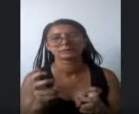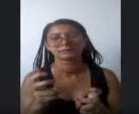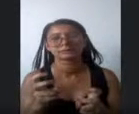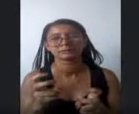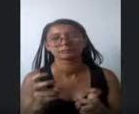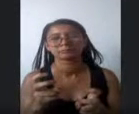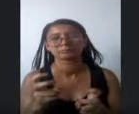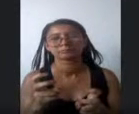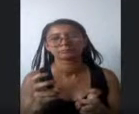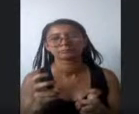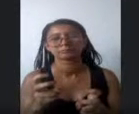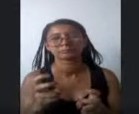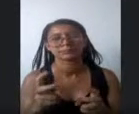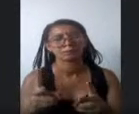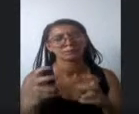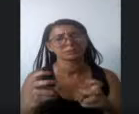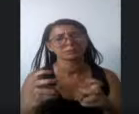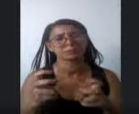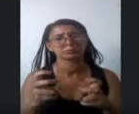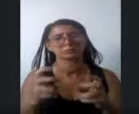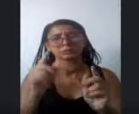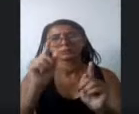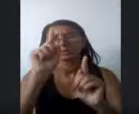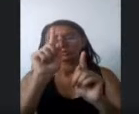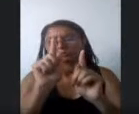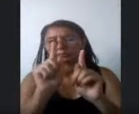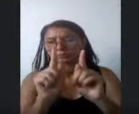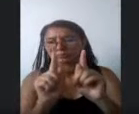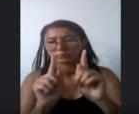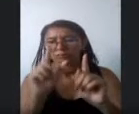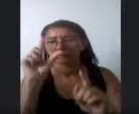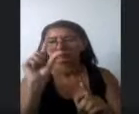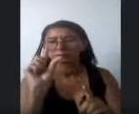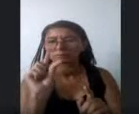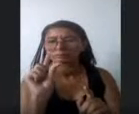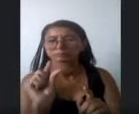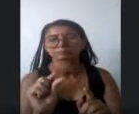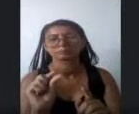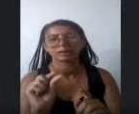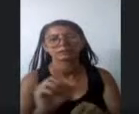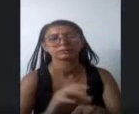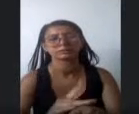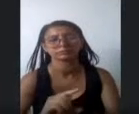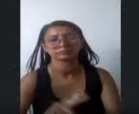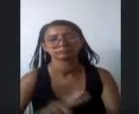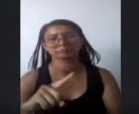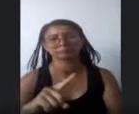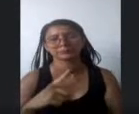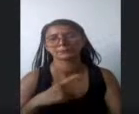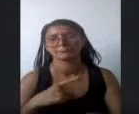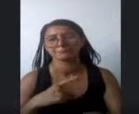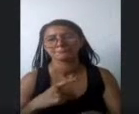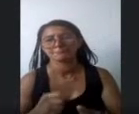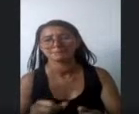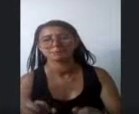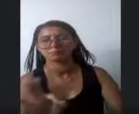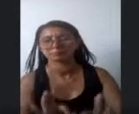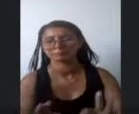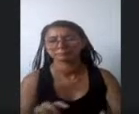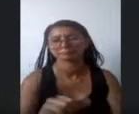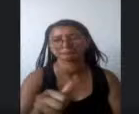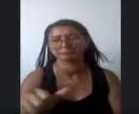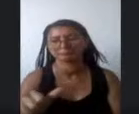baixa para sífilis, né? Mas, no entanto, sabemos que é um teste de triagem, existem todas as especificidades,